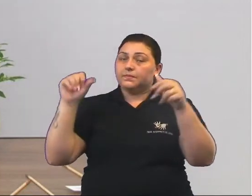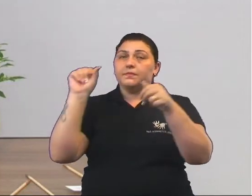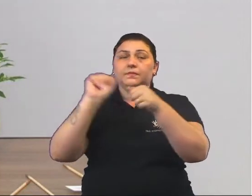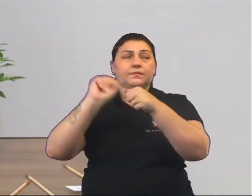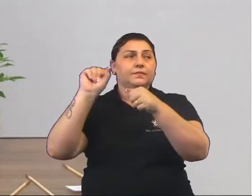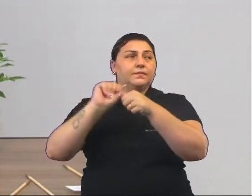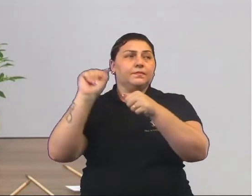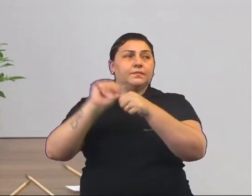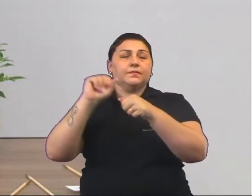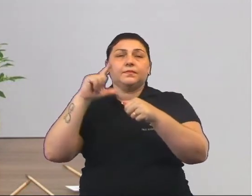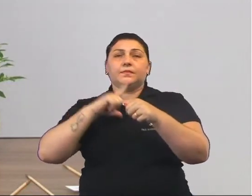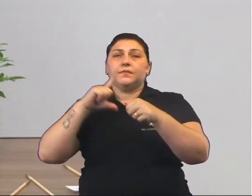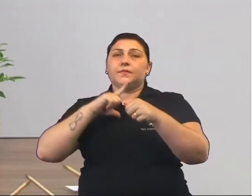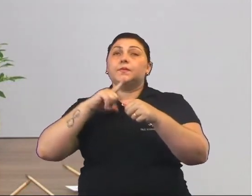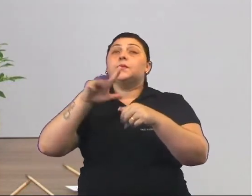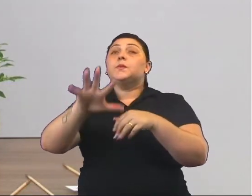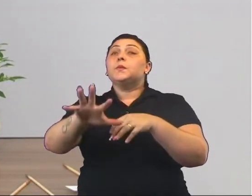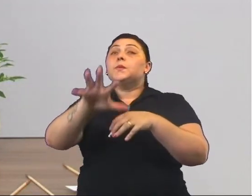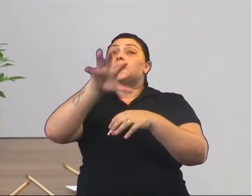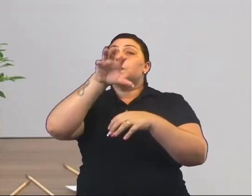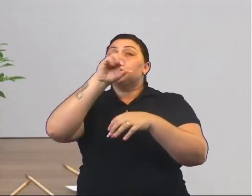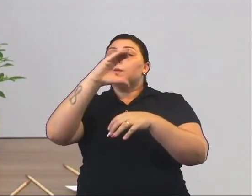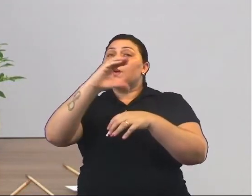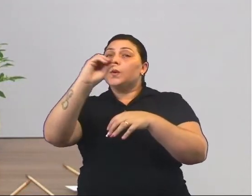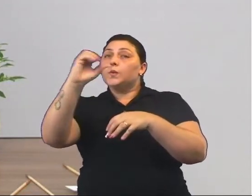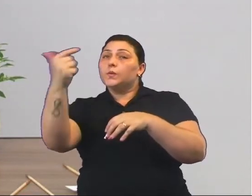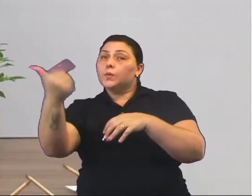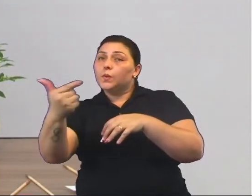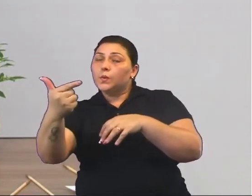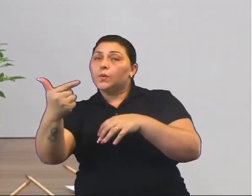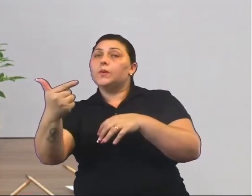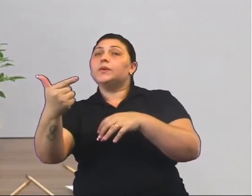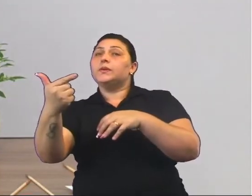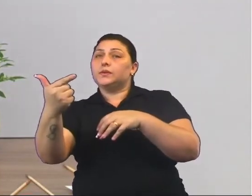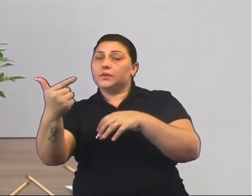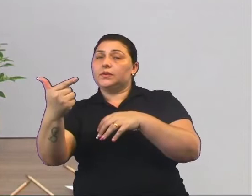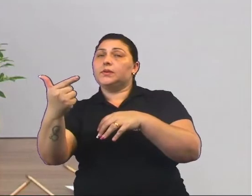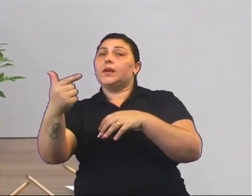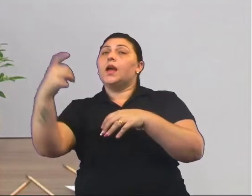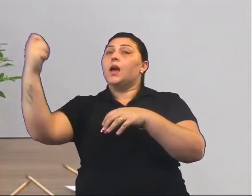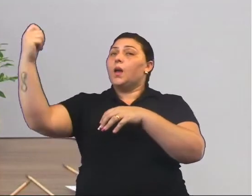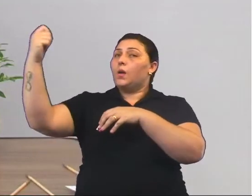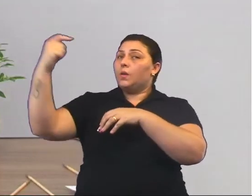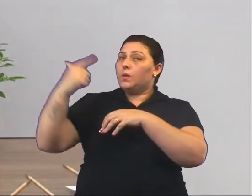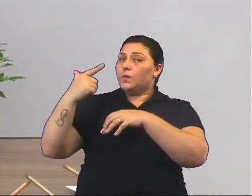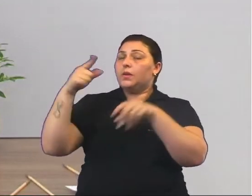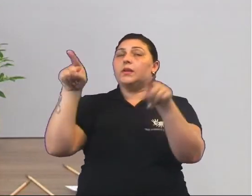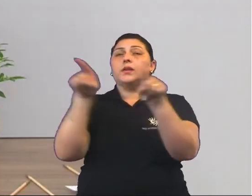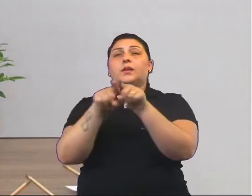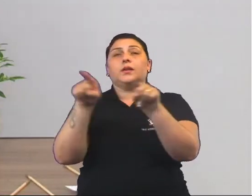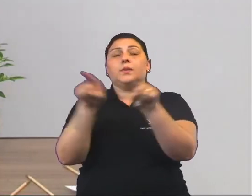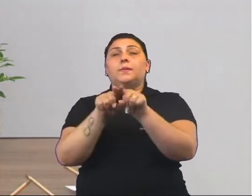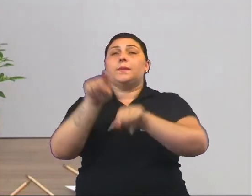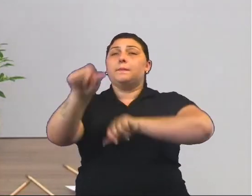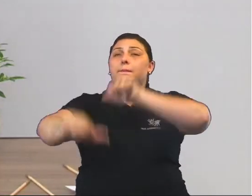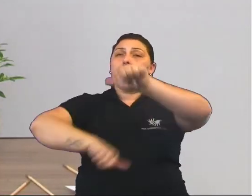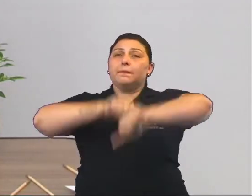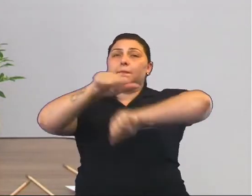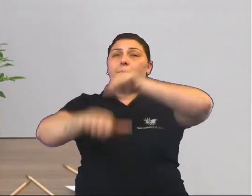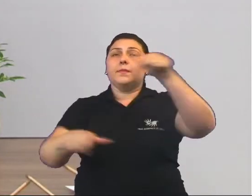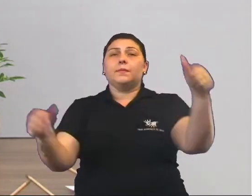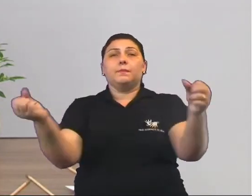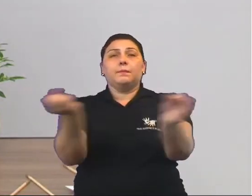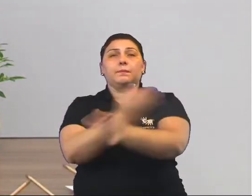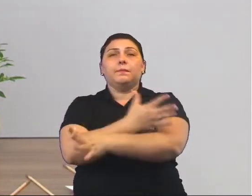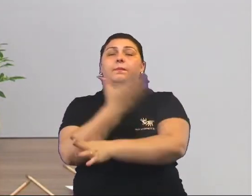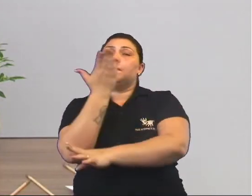elas vão receber todo o gás carbônico, vão receber a luz solar e vão acabar transformando